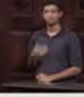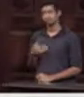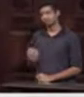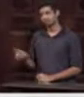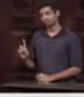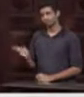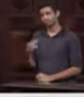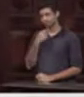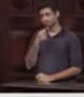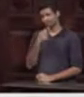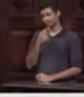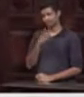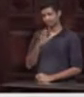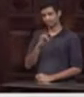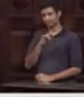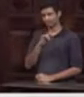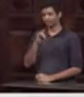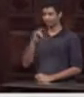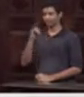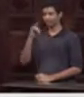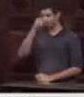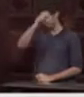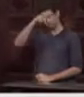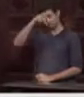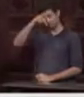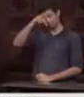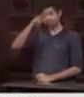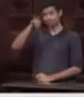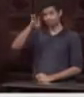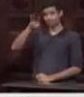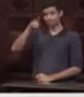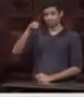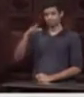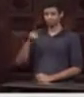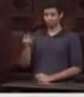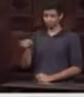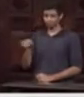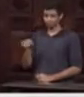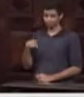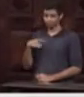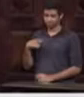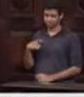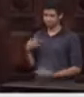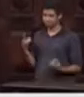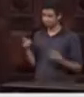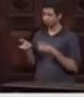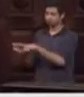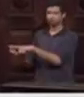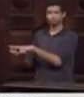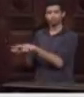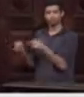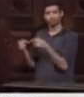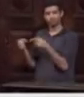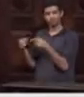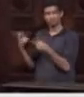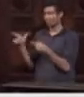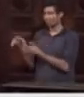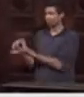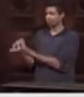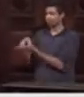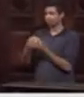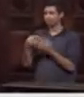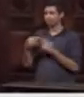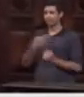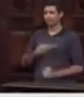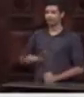Neves, demonstrando mais uma vez, através da parceria com os outros entes públicos, nesse caso o governo